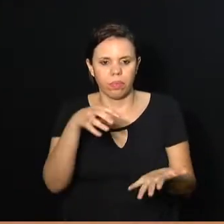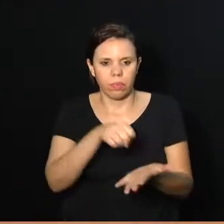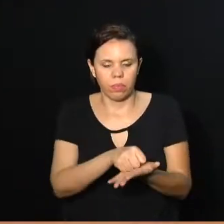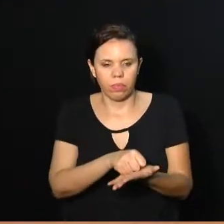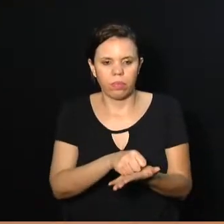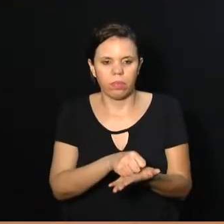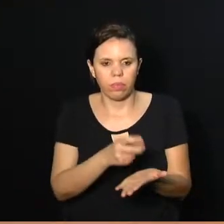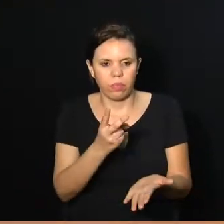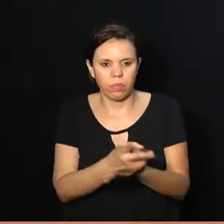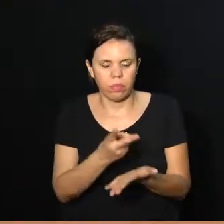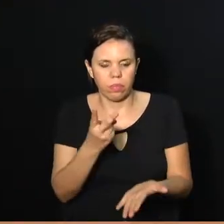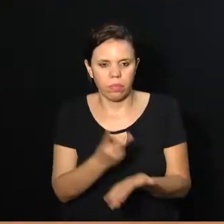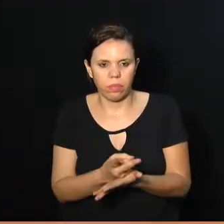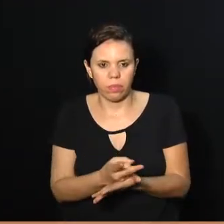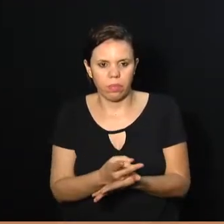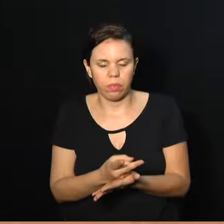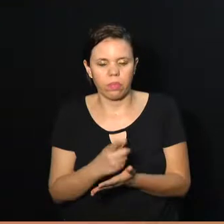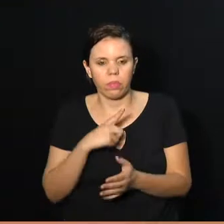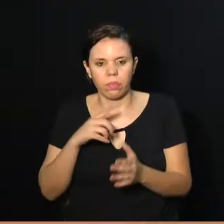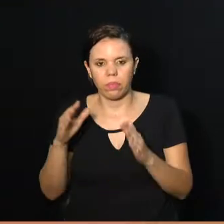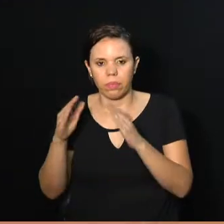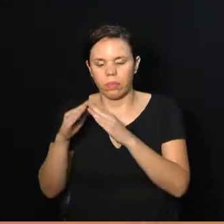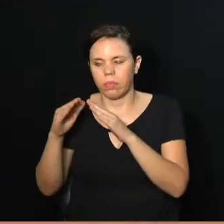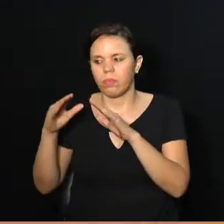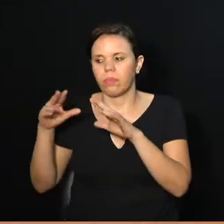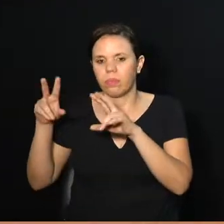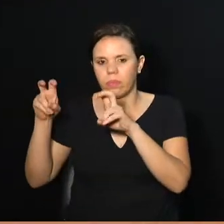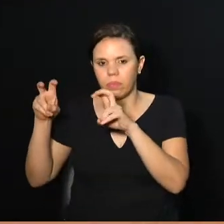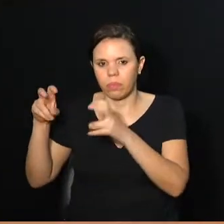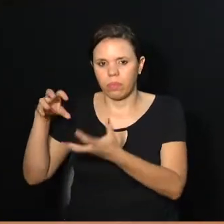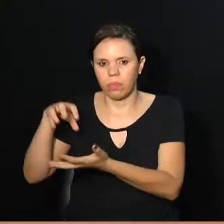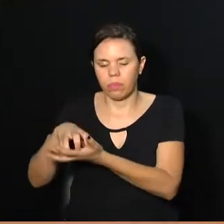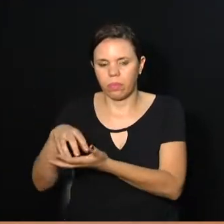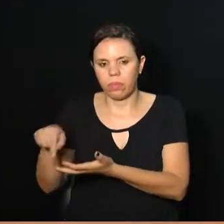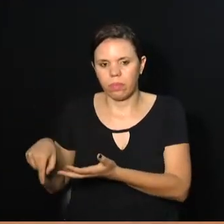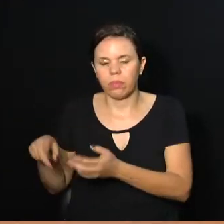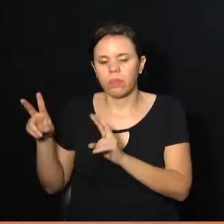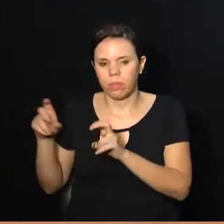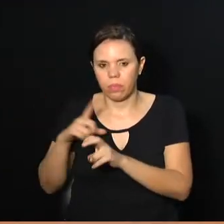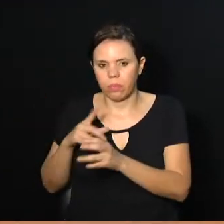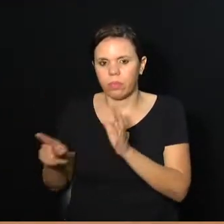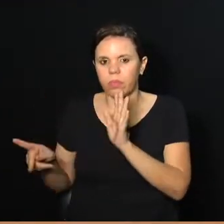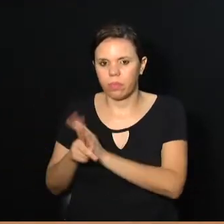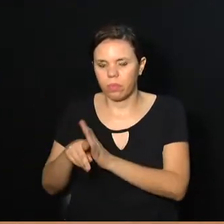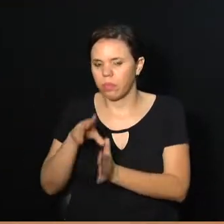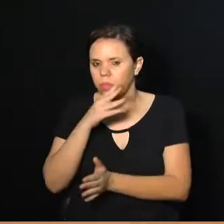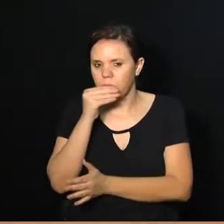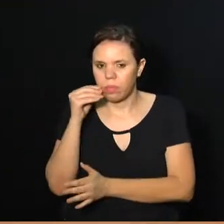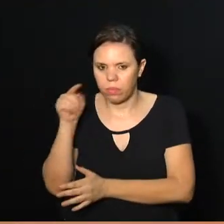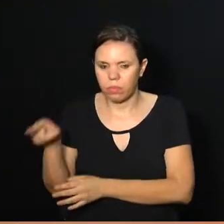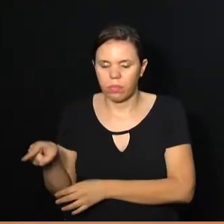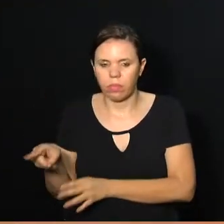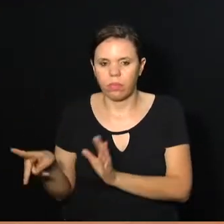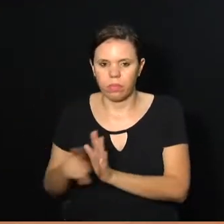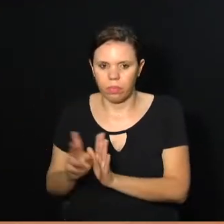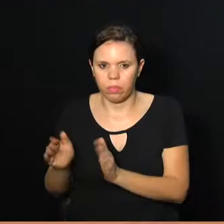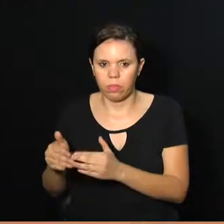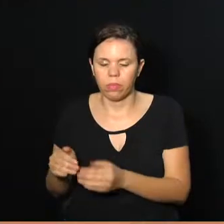mesmos. E tem a casa das adolescentes, né? Que eu não mencionei aqui, mas tem uma casa para adolescente.